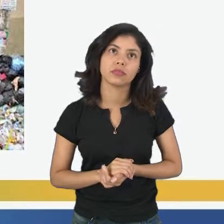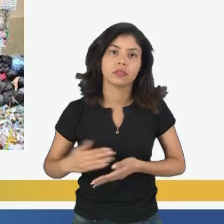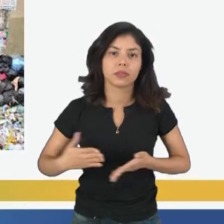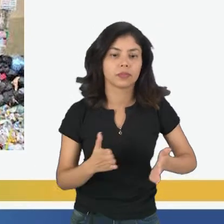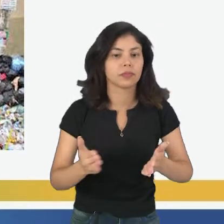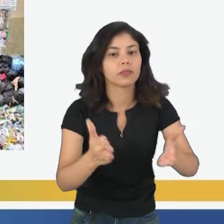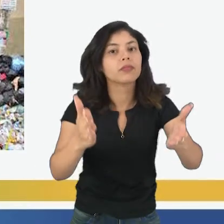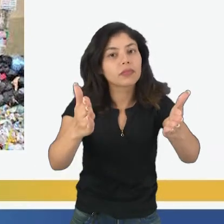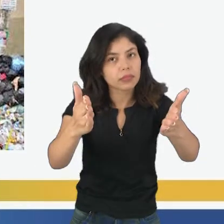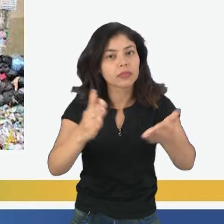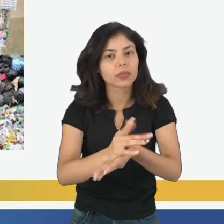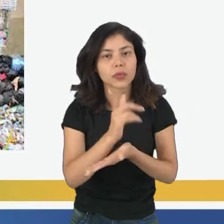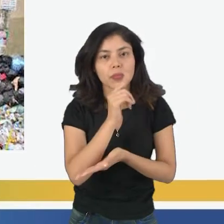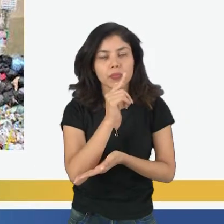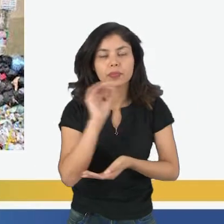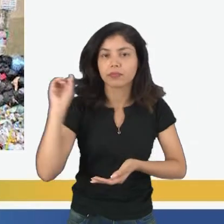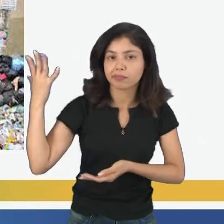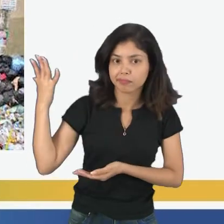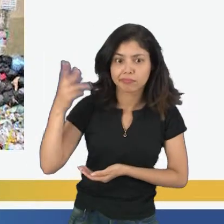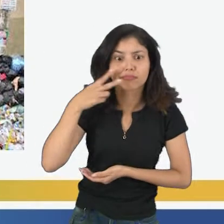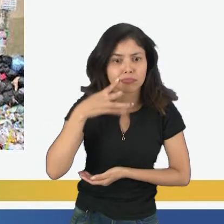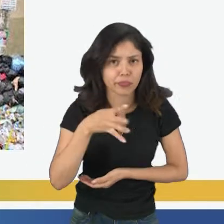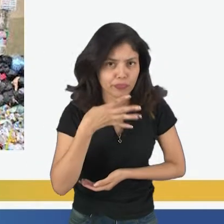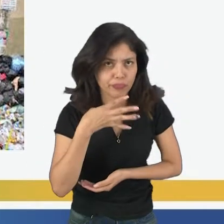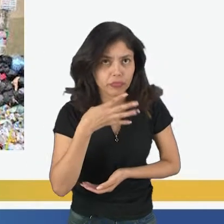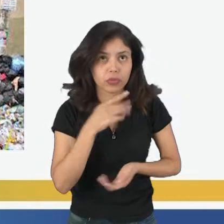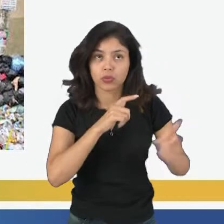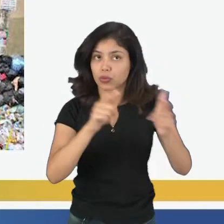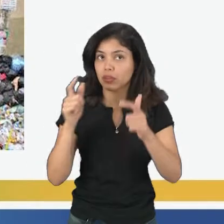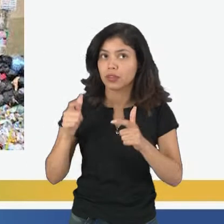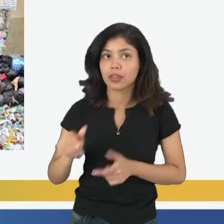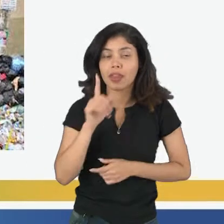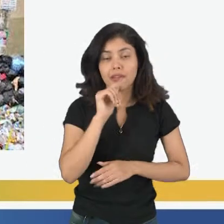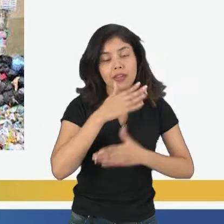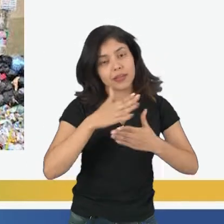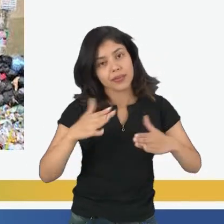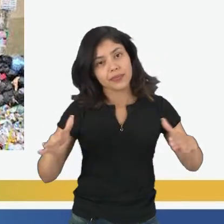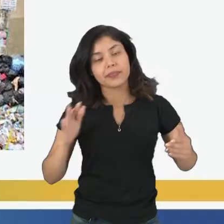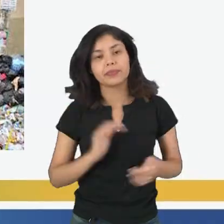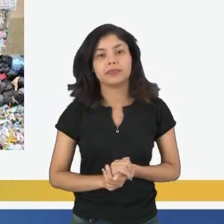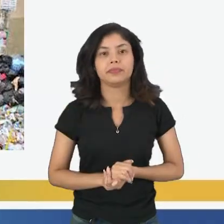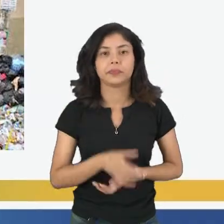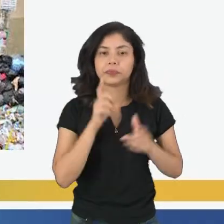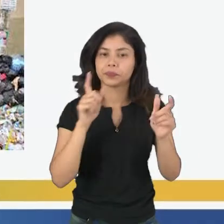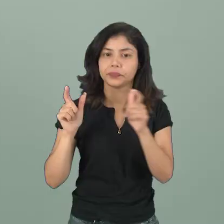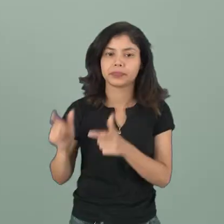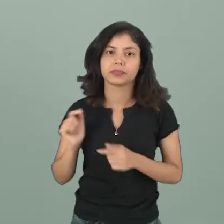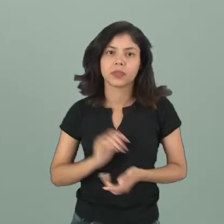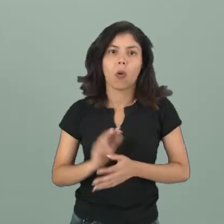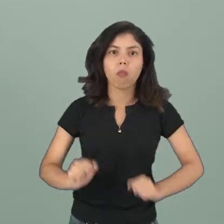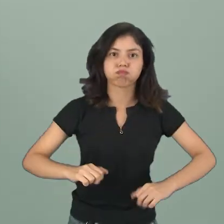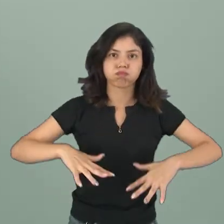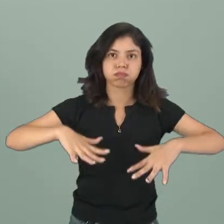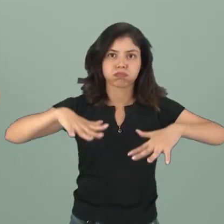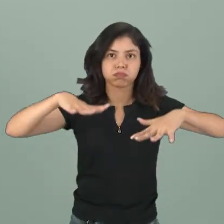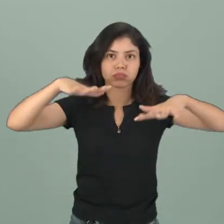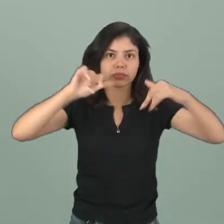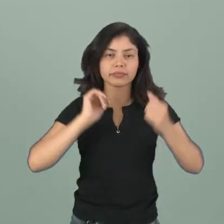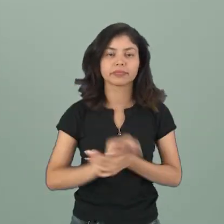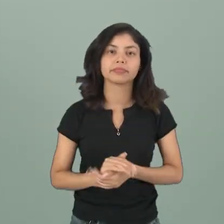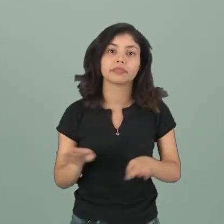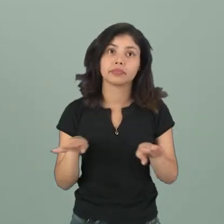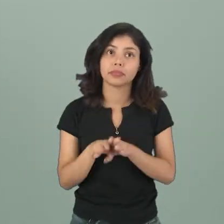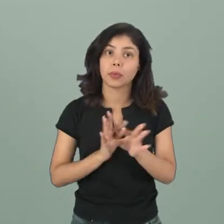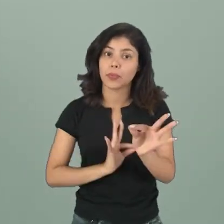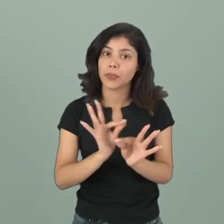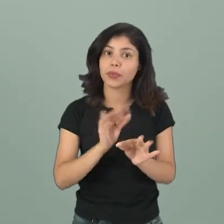rio, em alguns casos que eu conheço, gosta muito de lugares que tem água, até mesmo lugares alagadiços. você vai perceber que se